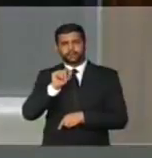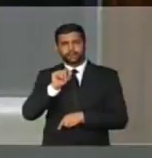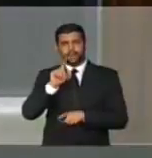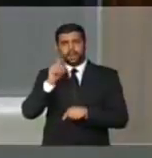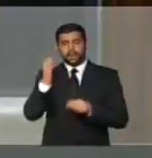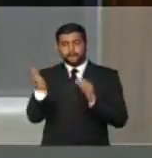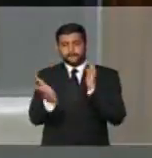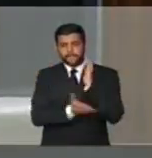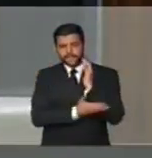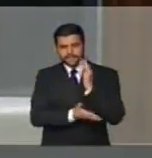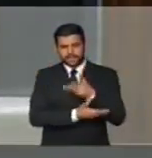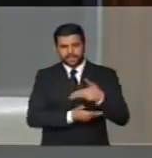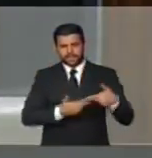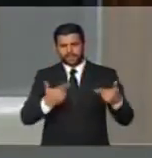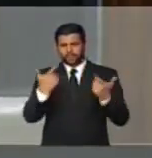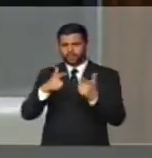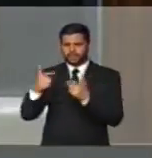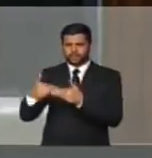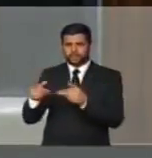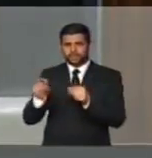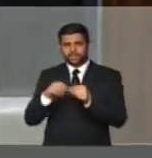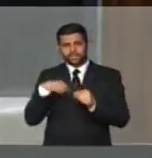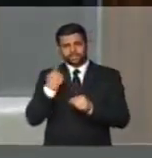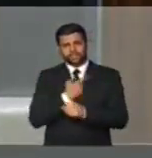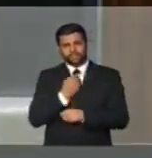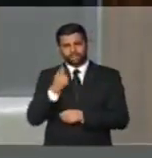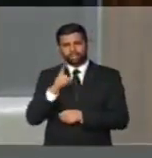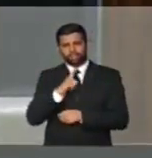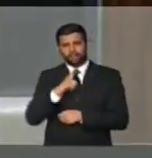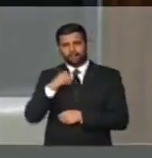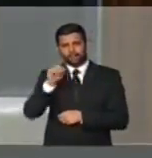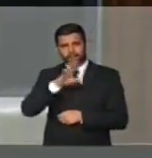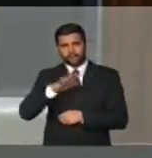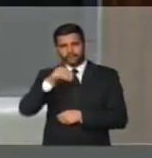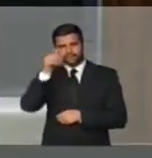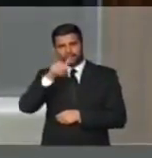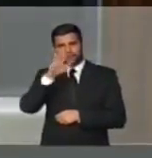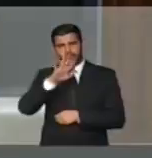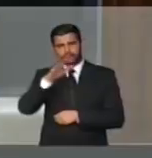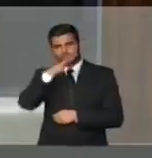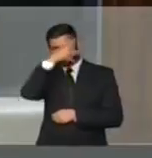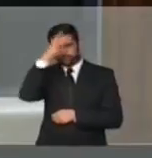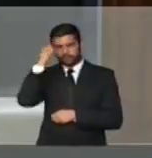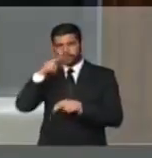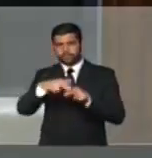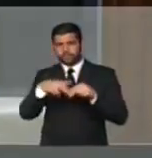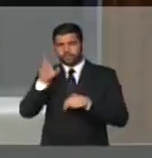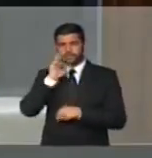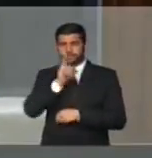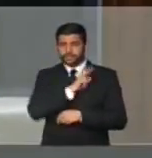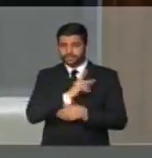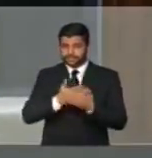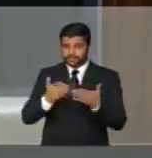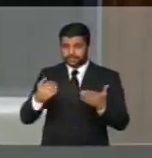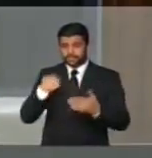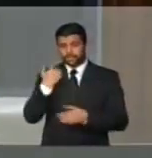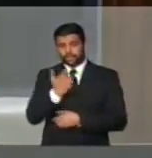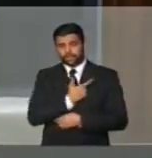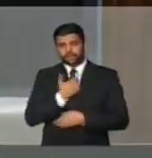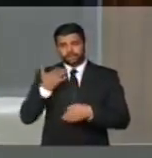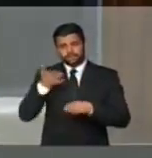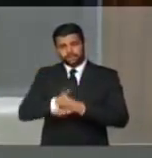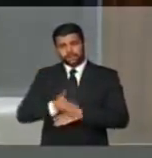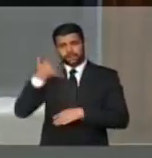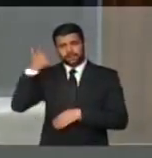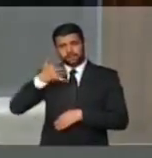a madeira e tantas outras coisas que a gente tem lá na região amazônica. Por isso, senhor presidente, é que a gente vem